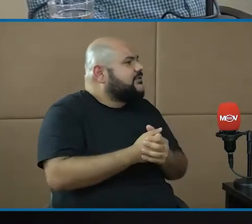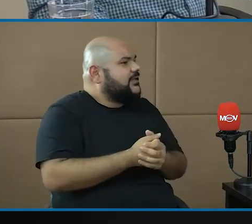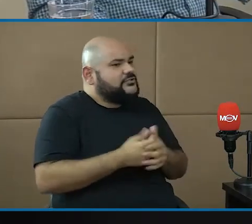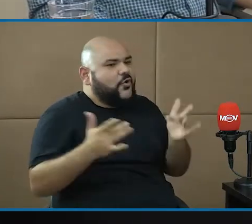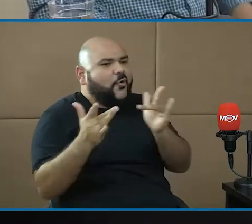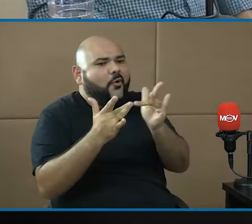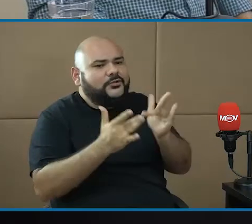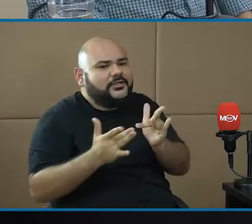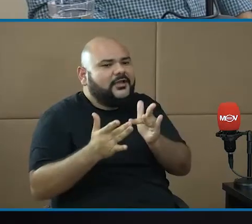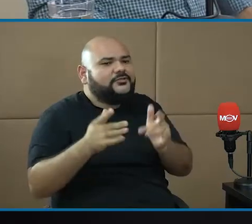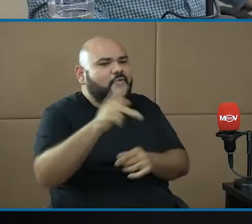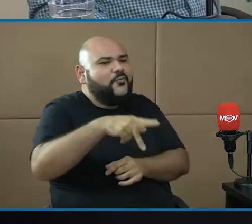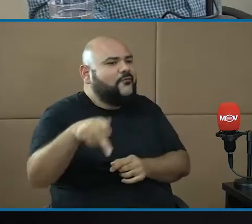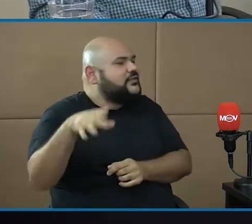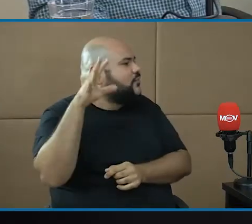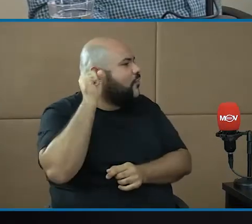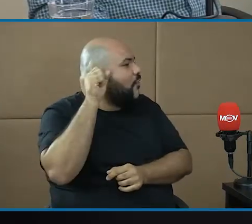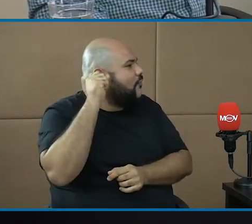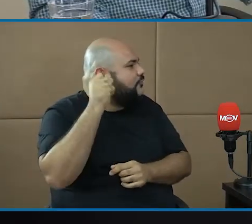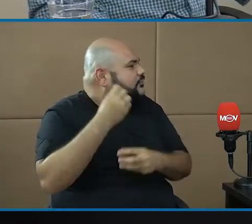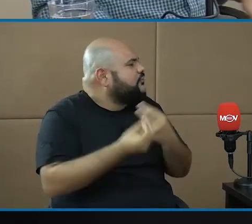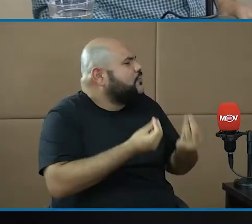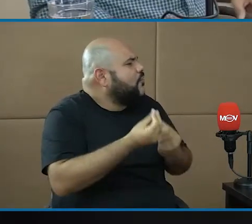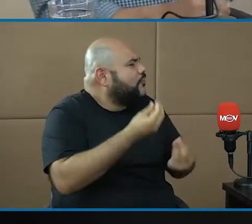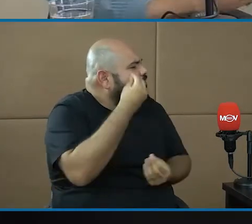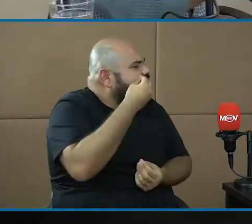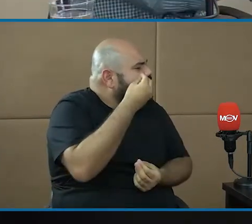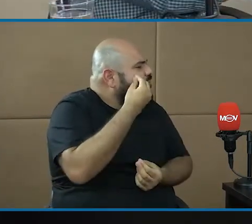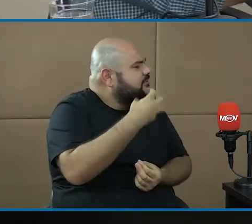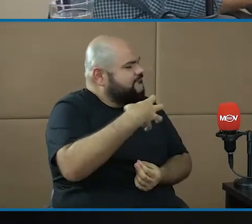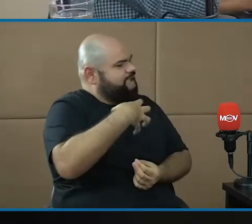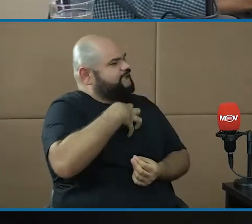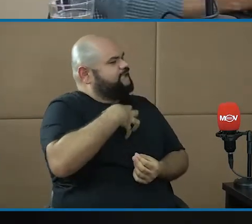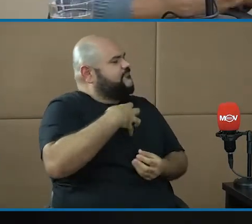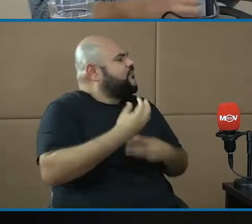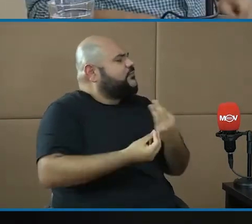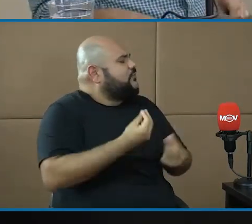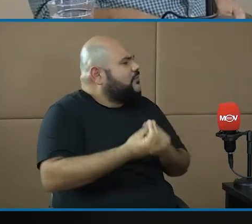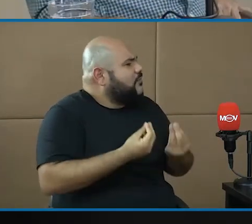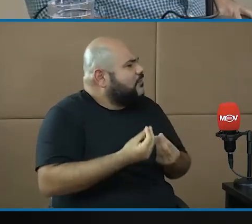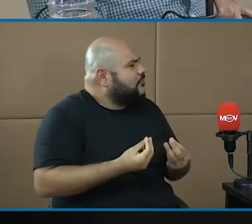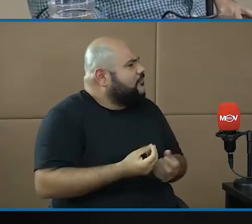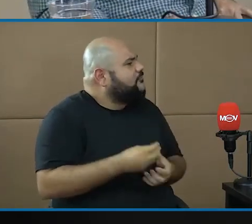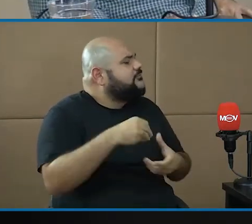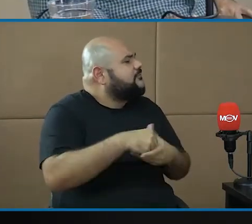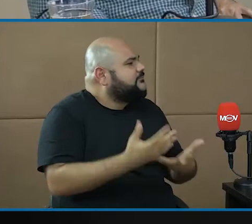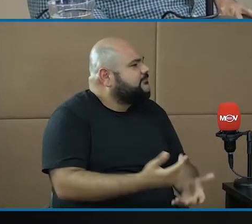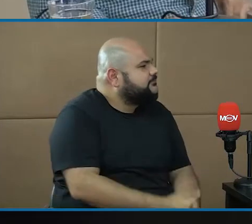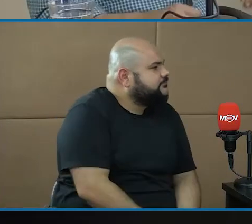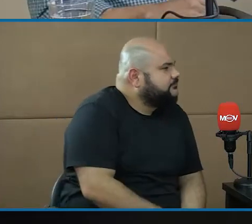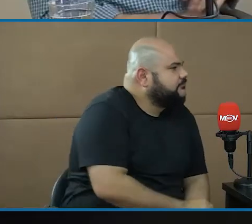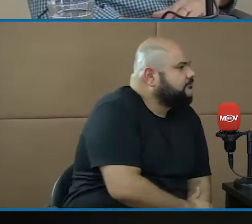são surdos, só ouvintes? Como é que você lidar com essa realidade lá dentro?